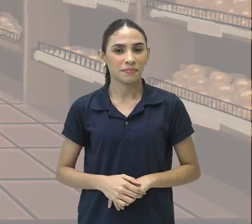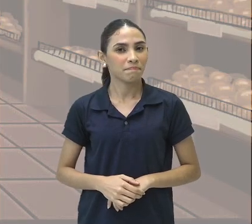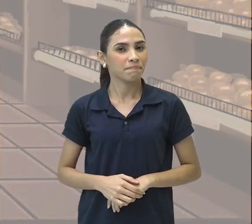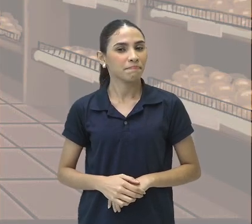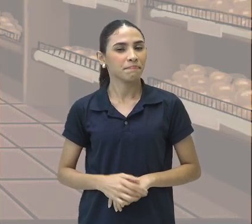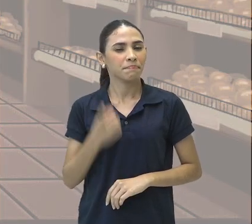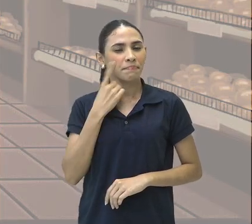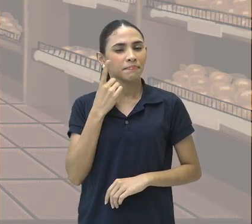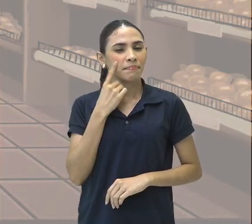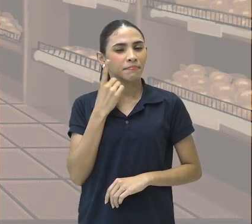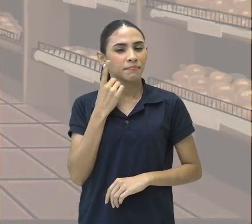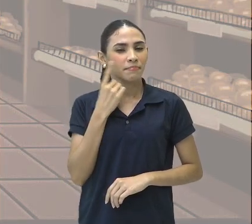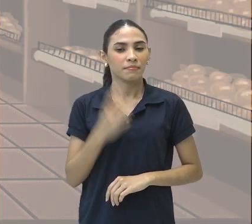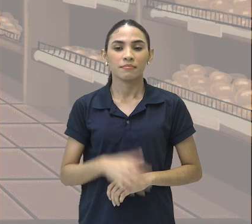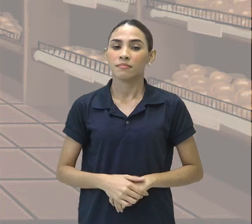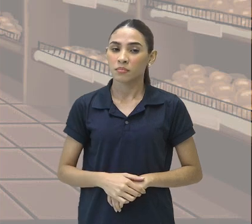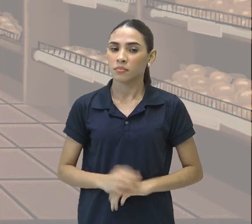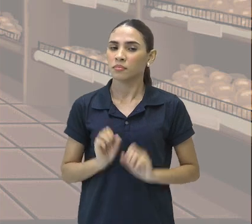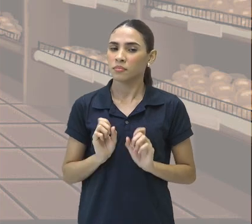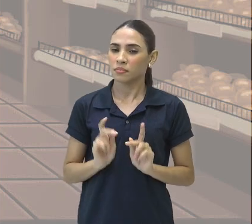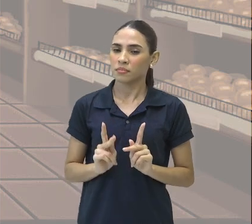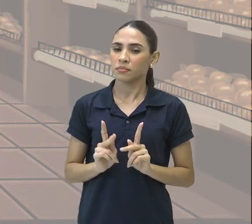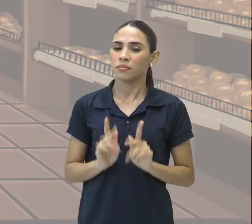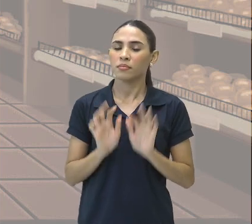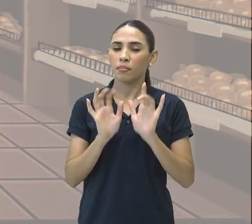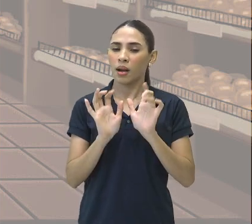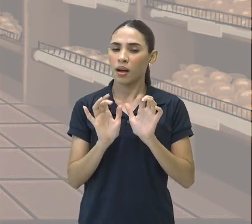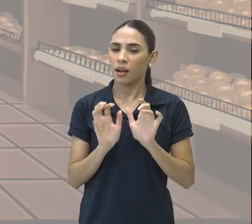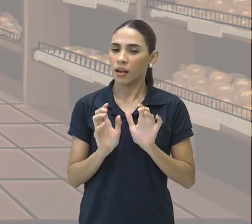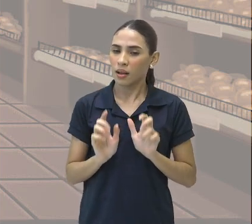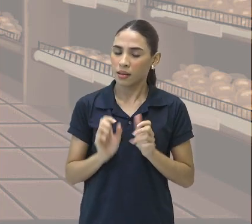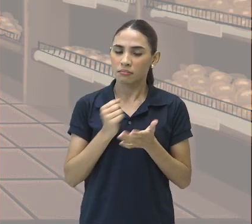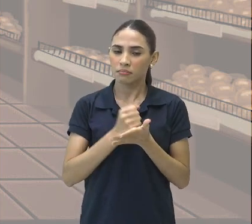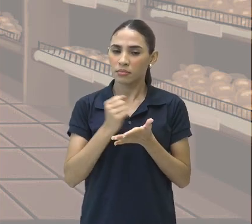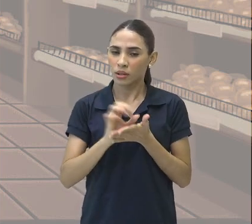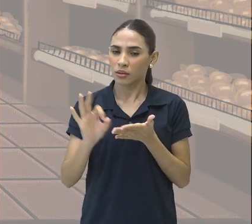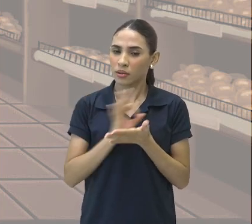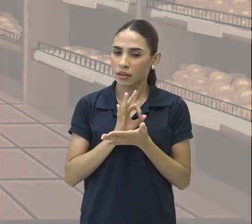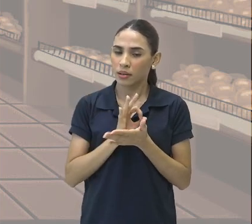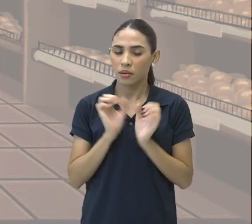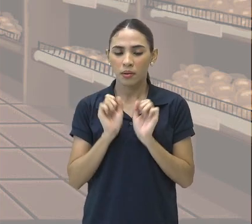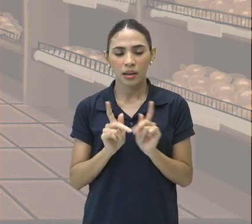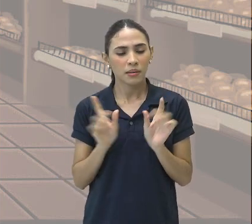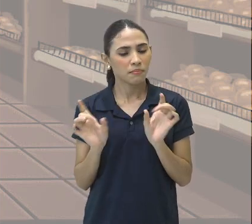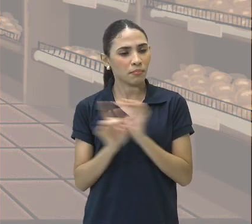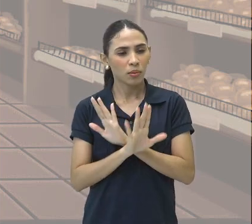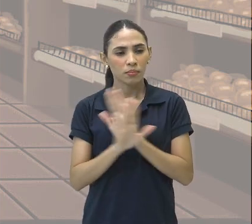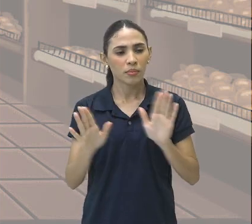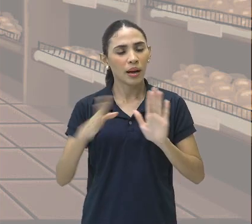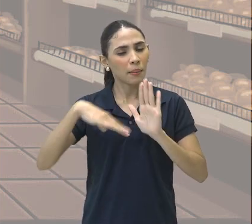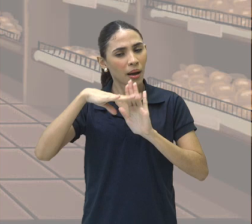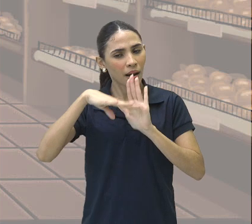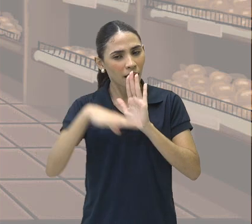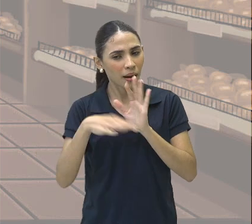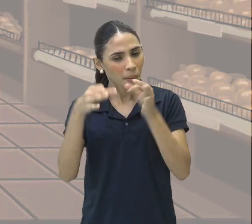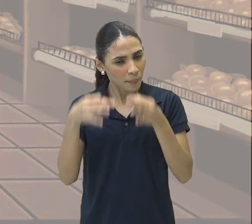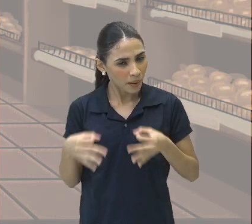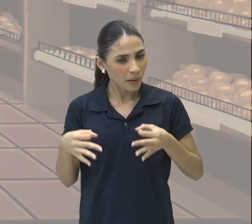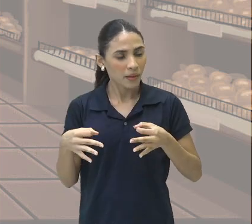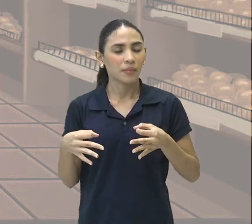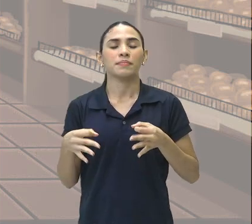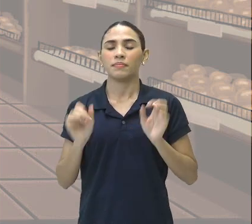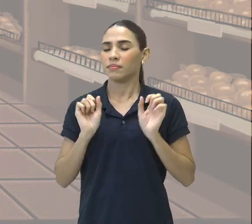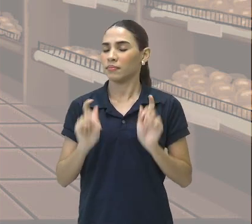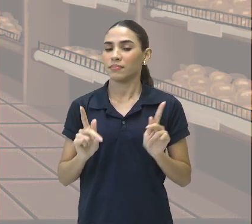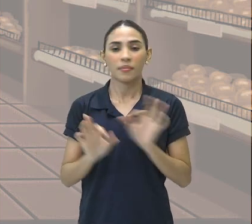Deixa eu ver aqui, né, beleza, os contratos tudo certo, né, aqui tá tudo bem também, né, os contratados aqui, meus